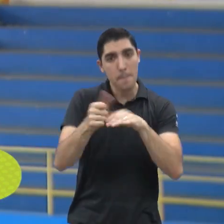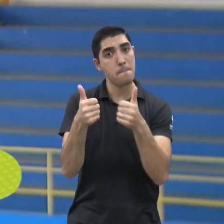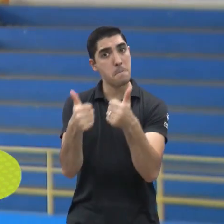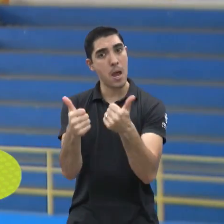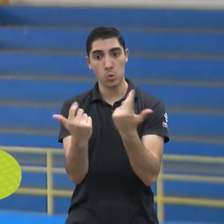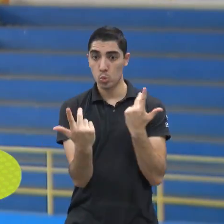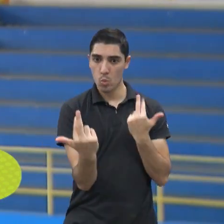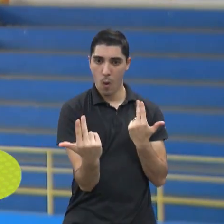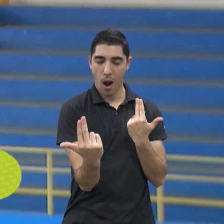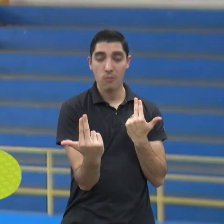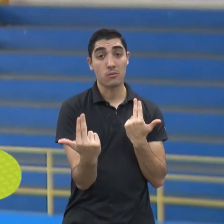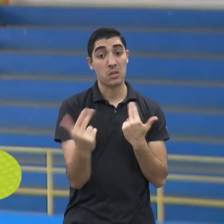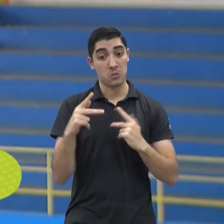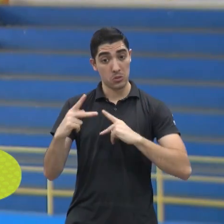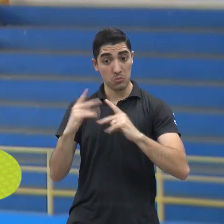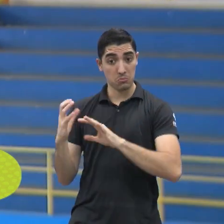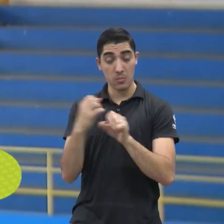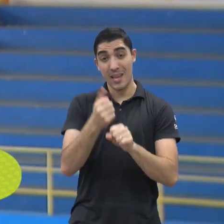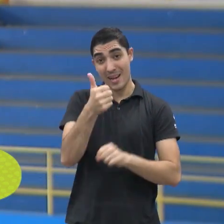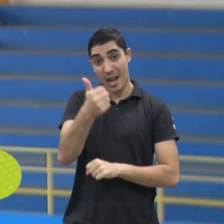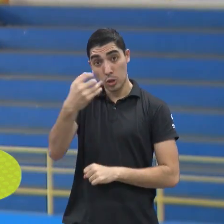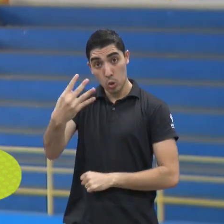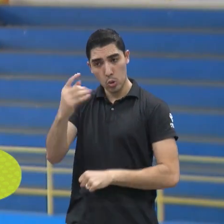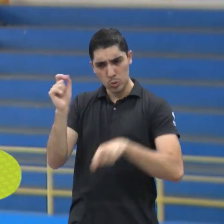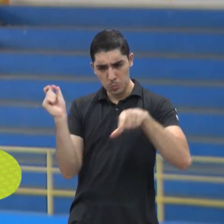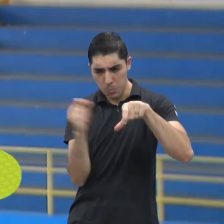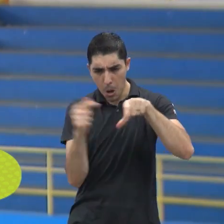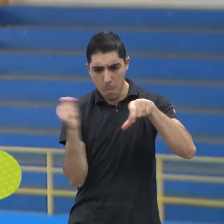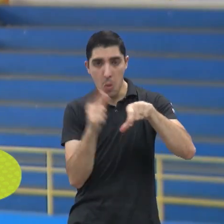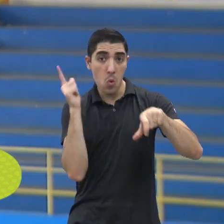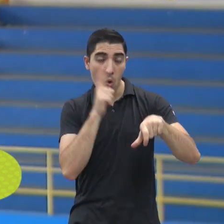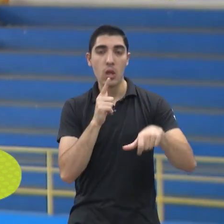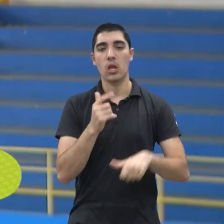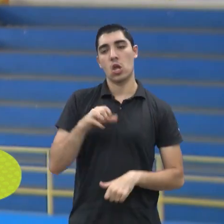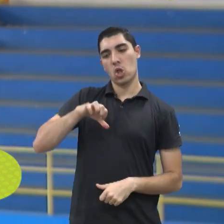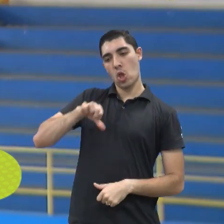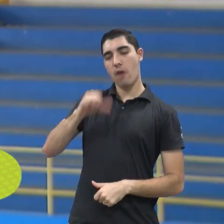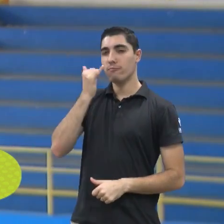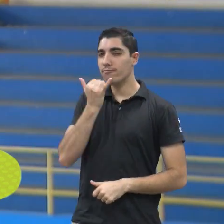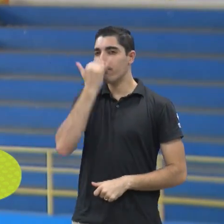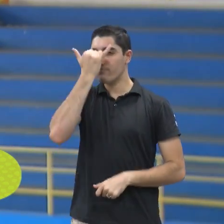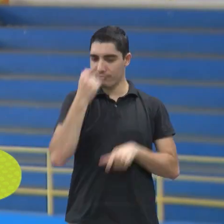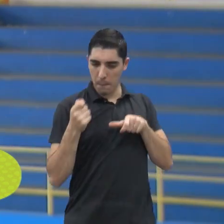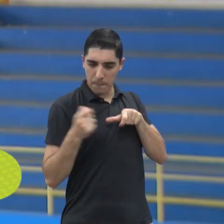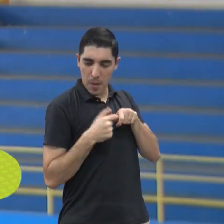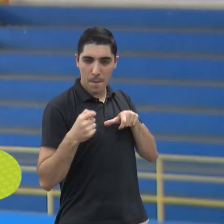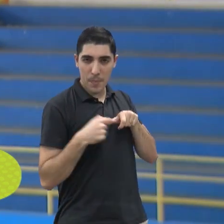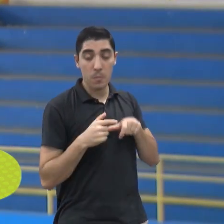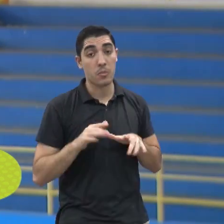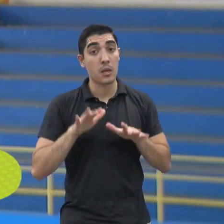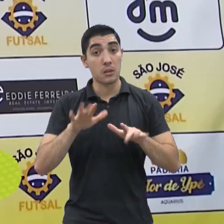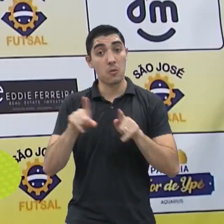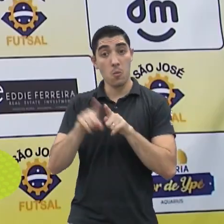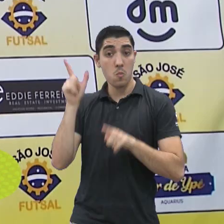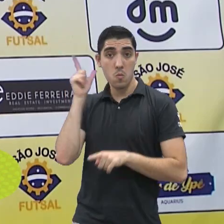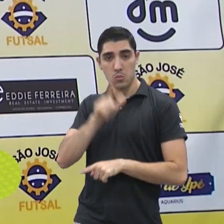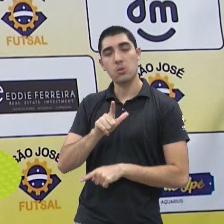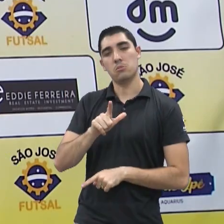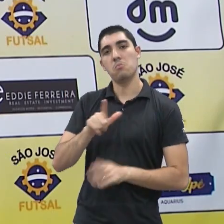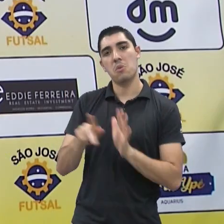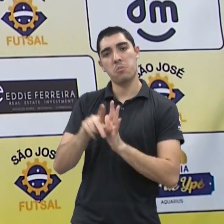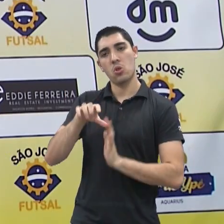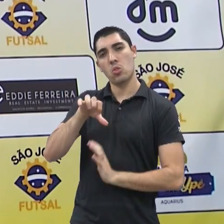foram 14 gols marcados e 9 sofridos, o que ajudou o time a conquistar 80% de aproveitamento até aqui. A